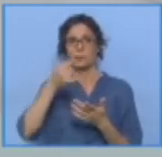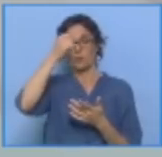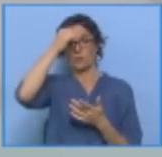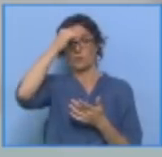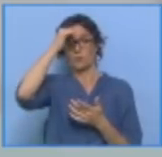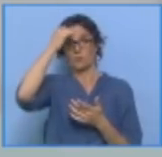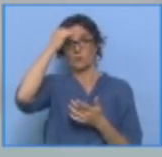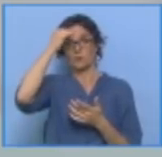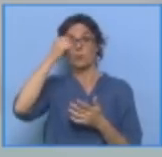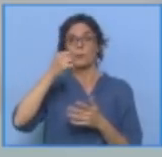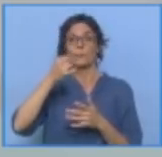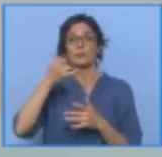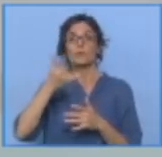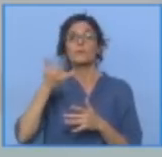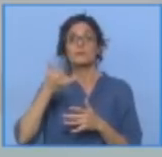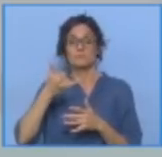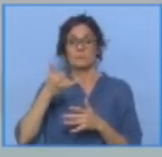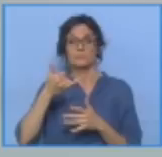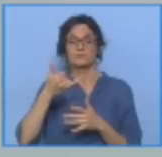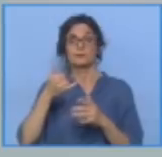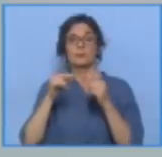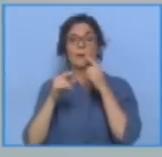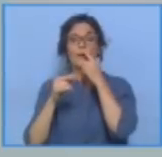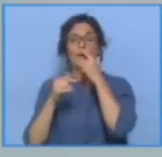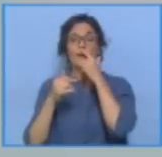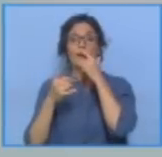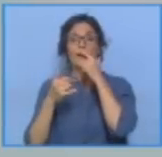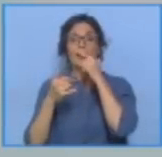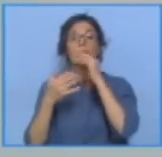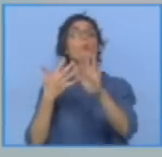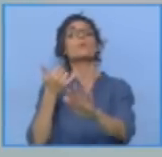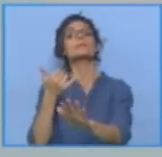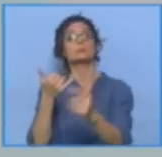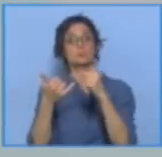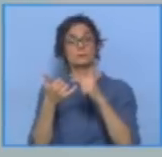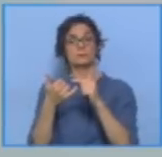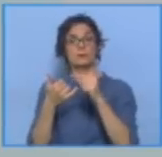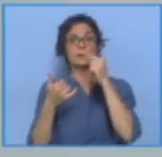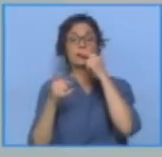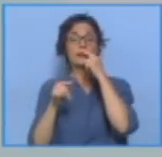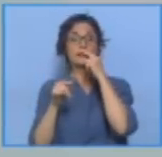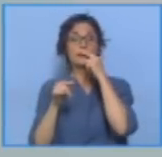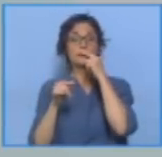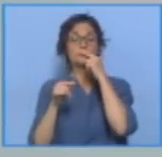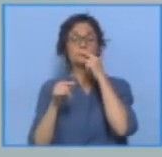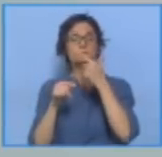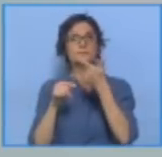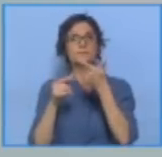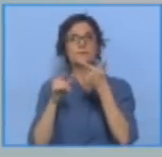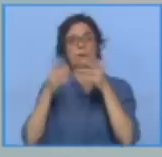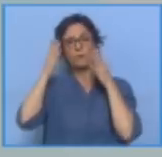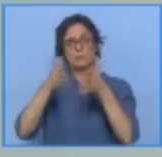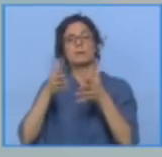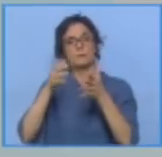tempo comum. Frei José Nunes, há assim um enquadramento geral que nos centre nesta proposta